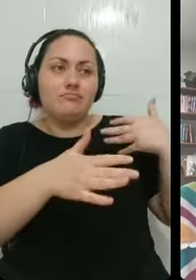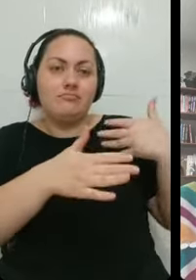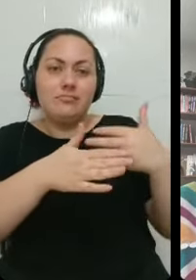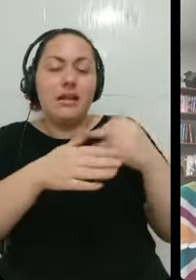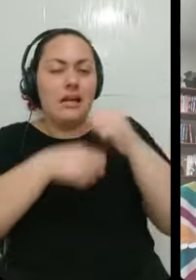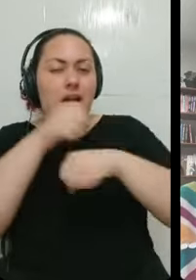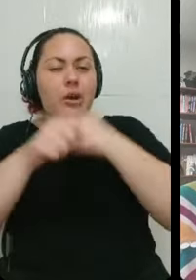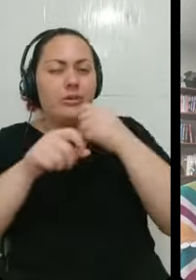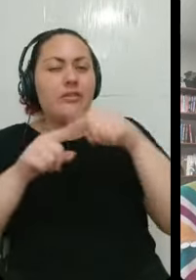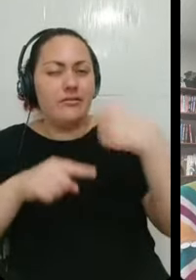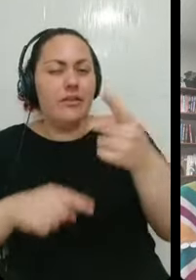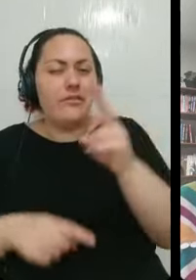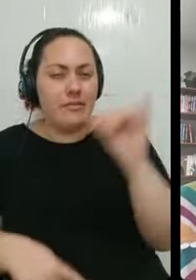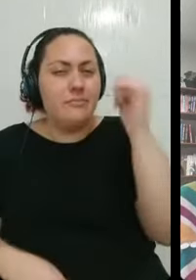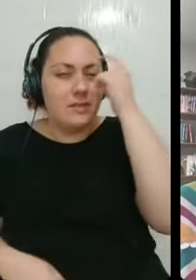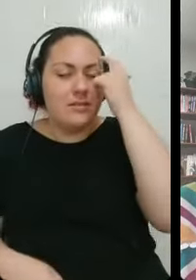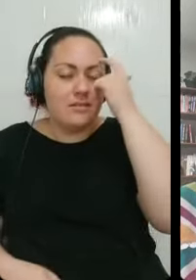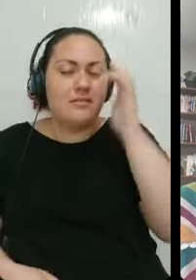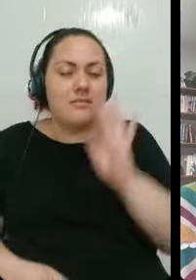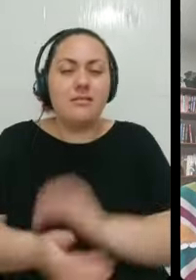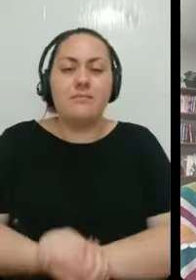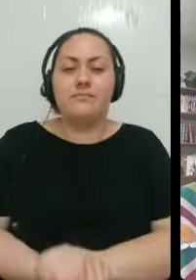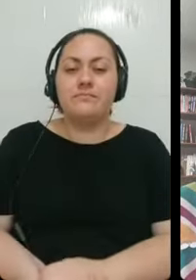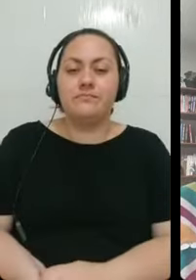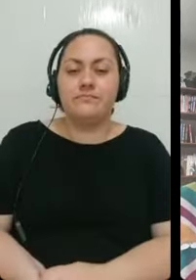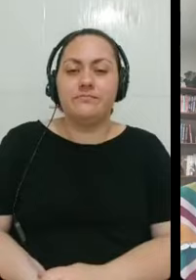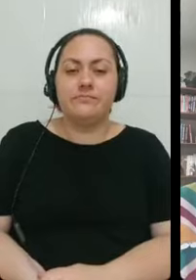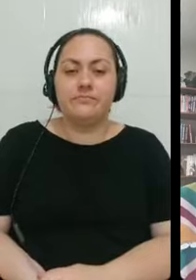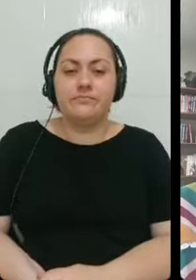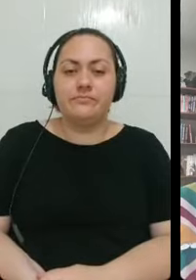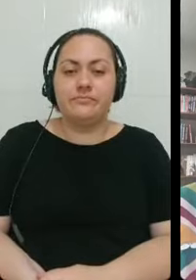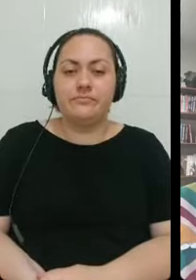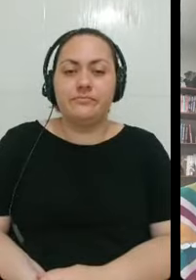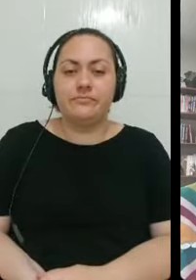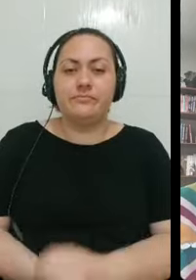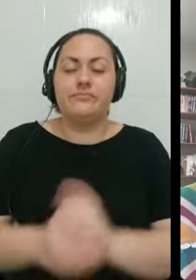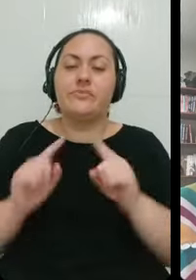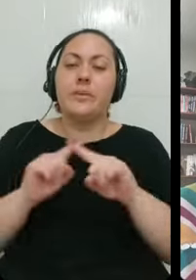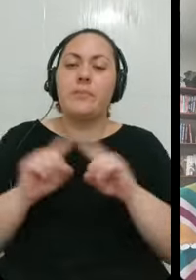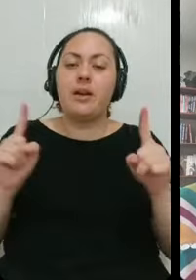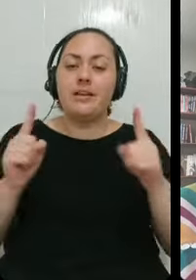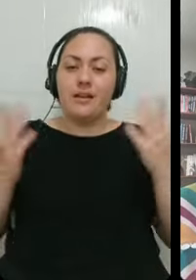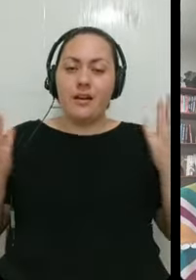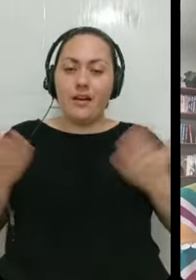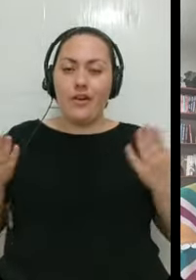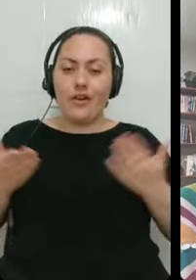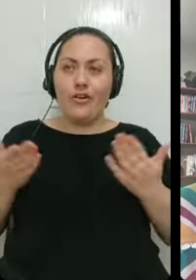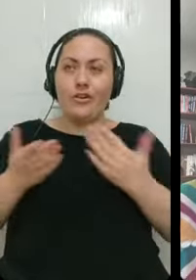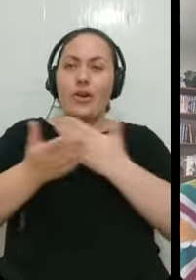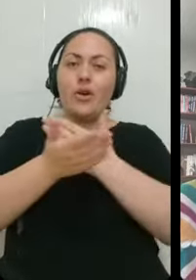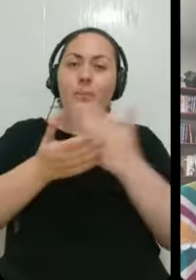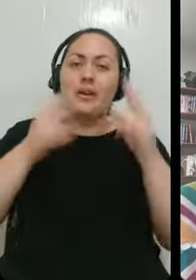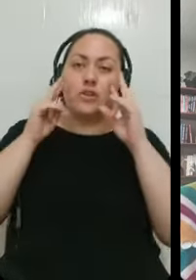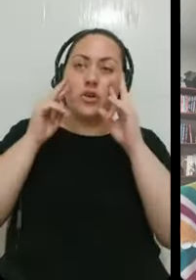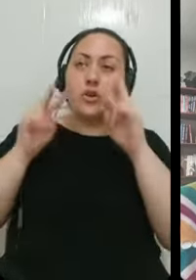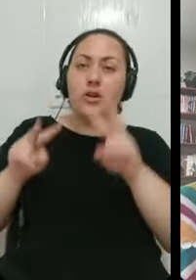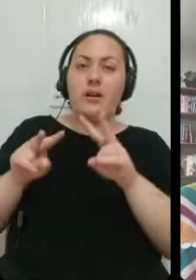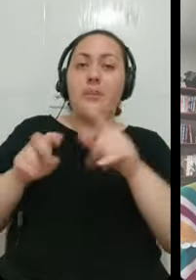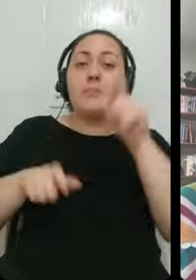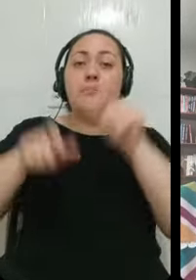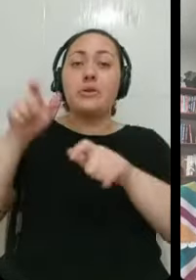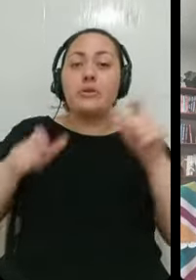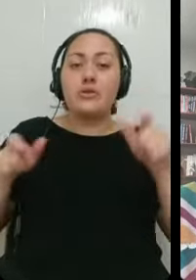né? Mas eu acho que o fato da gente olhar um pouco agora para os egressos do programa,